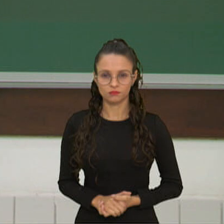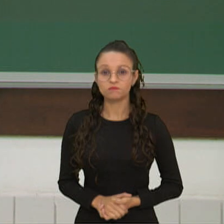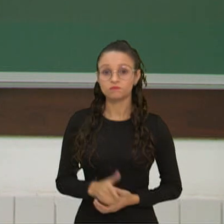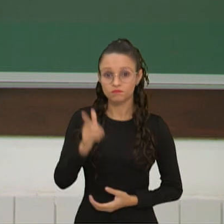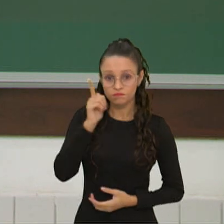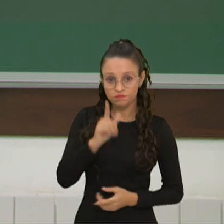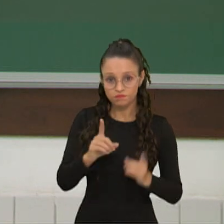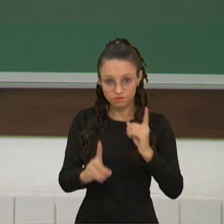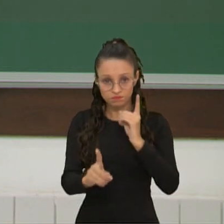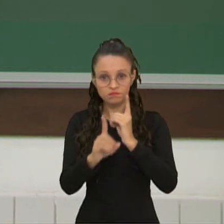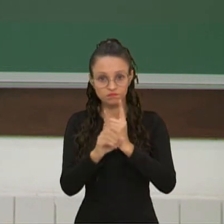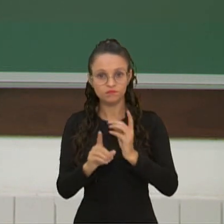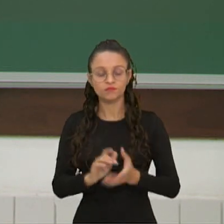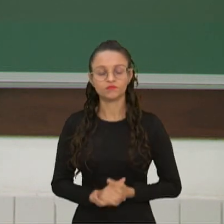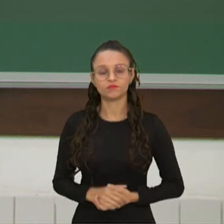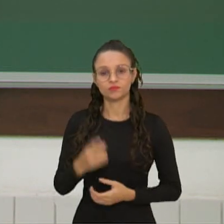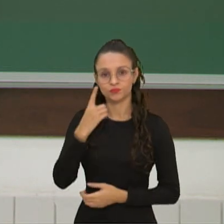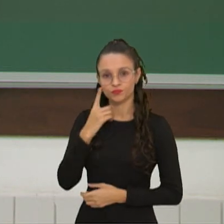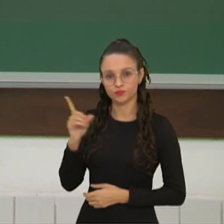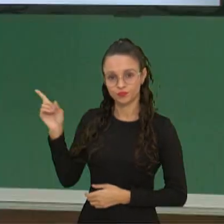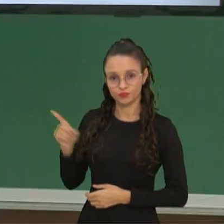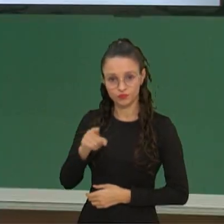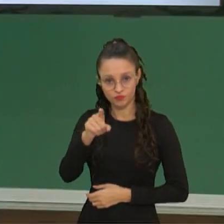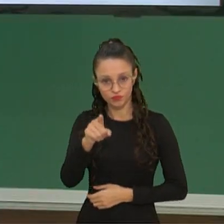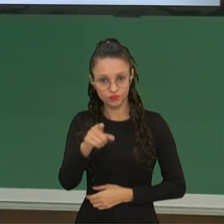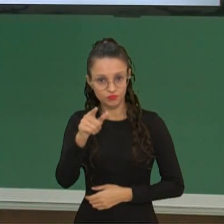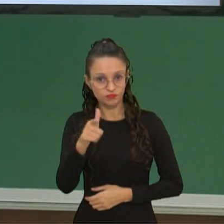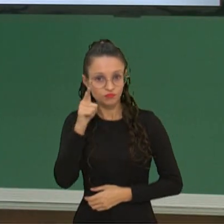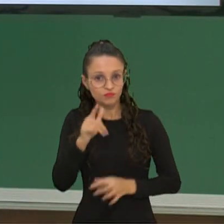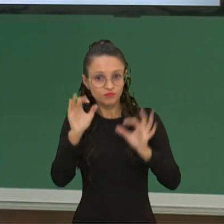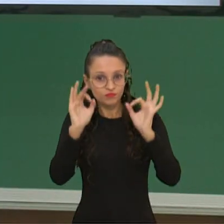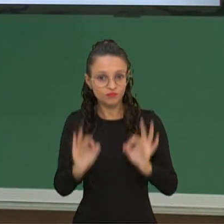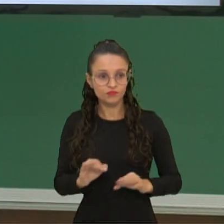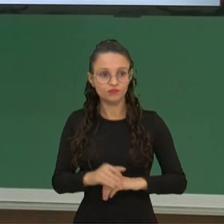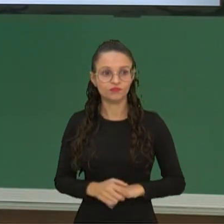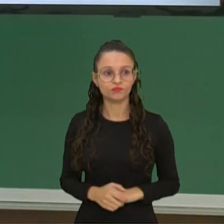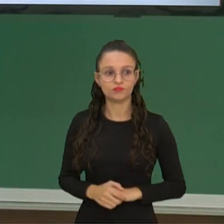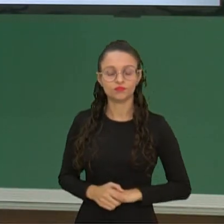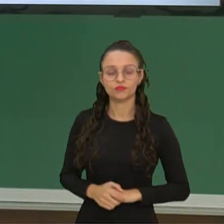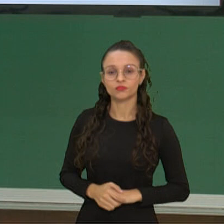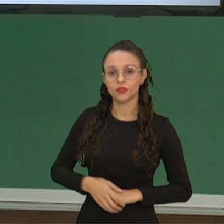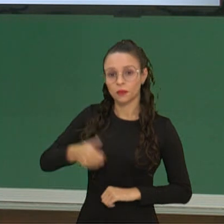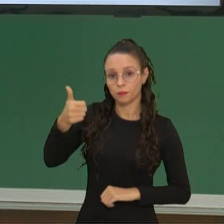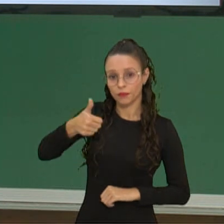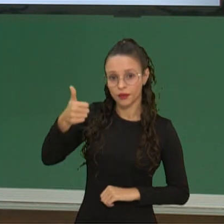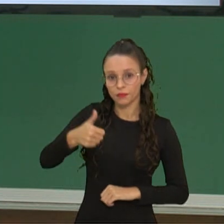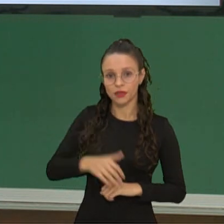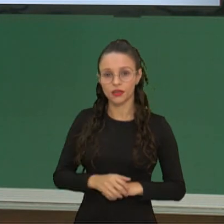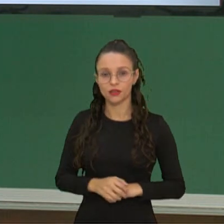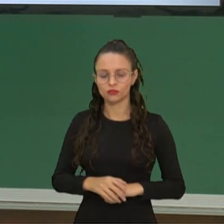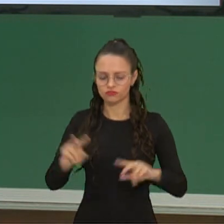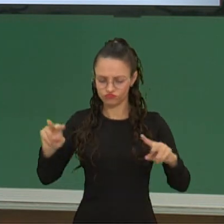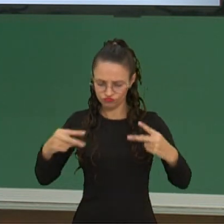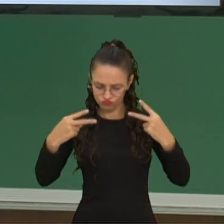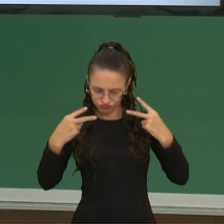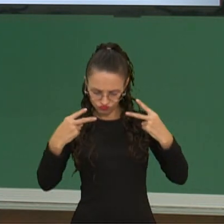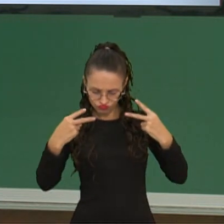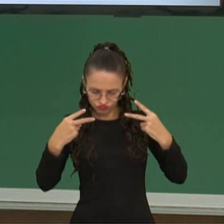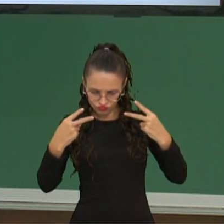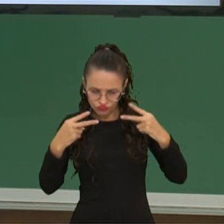conseguiu identificar então vamos ver se você conseguiu acertar no primeiro caso distorção da realidade